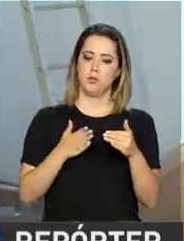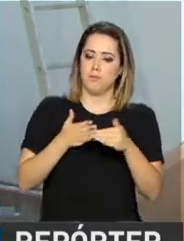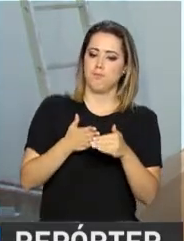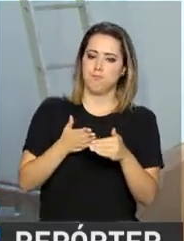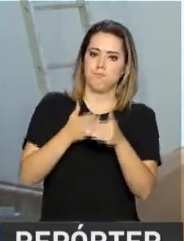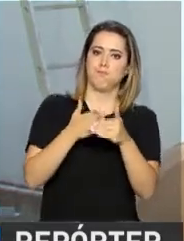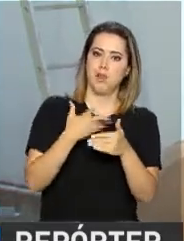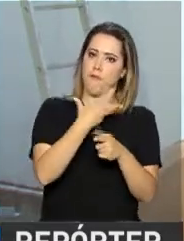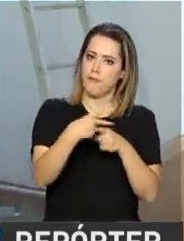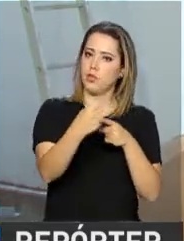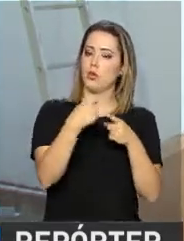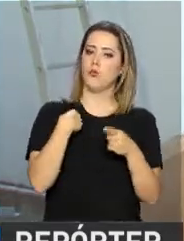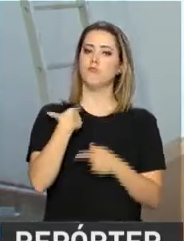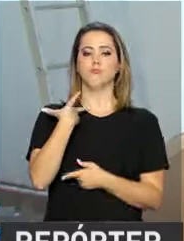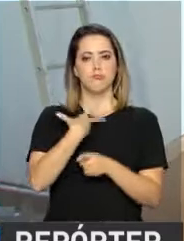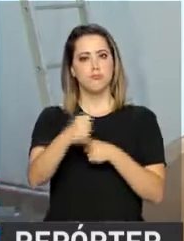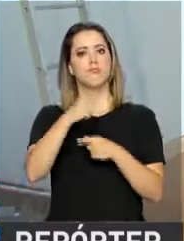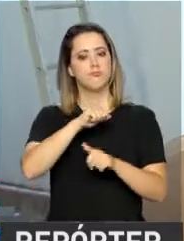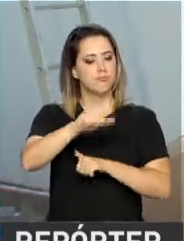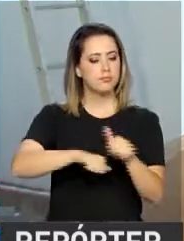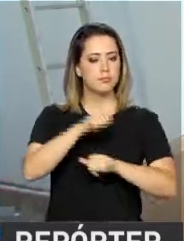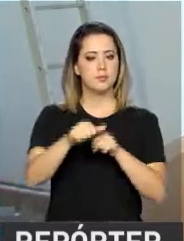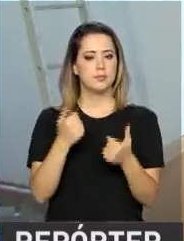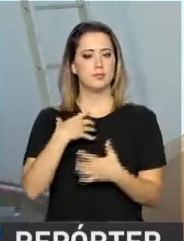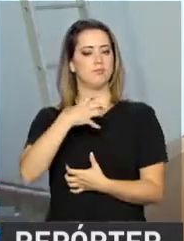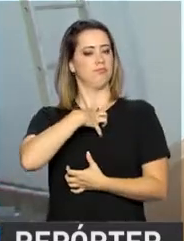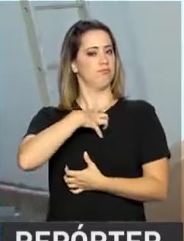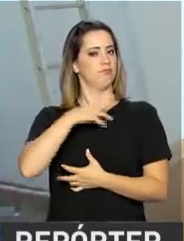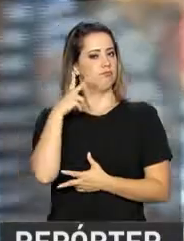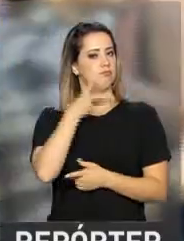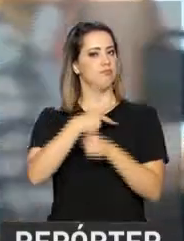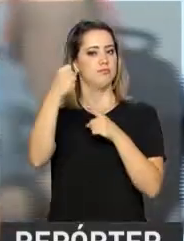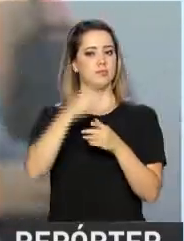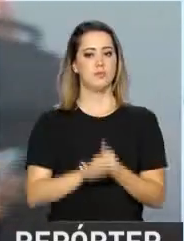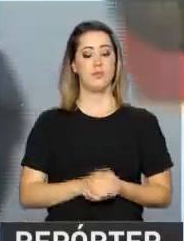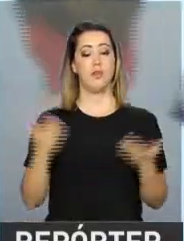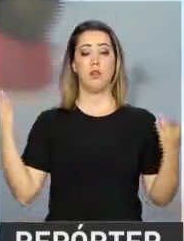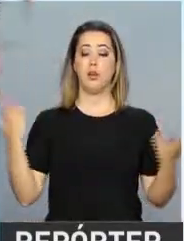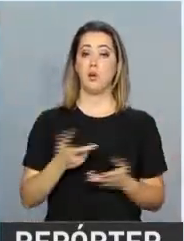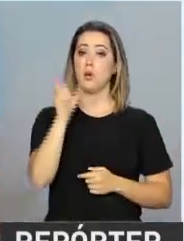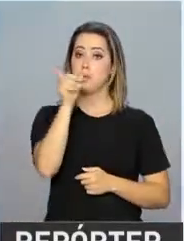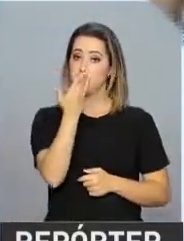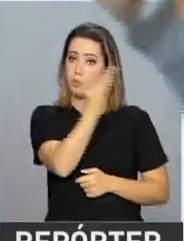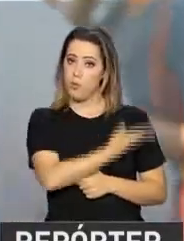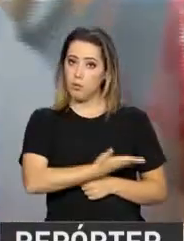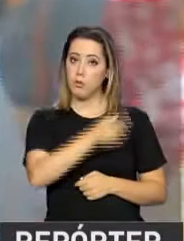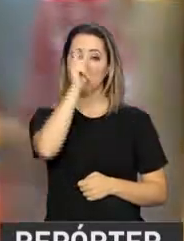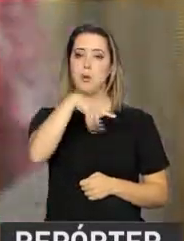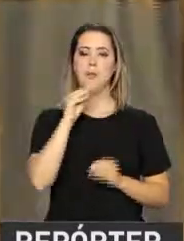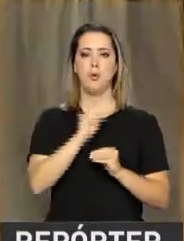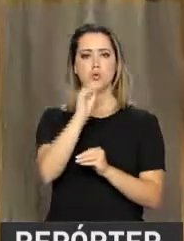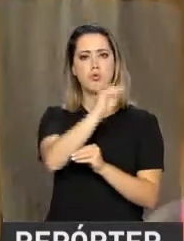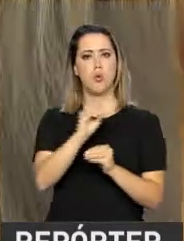aquela dificuldade que enfrentei e conseguir transpassar é como uma vitoriosa agora pessoas como a melissa podem ser